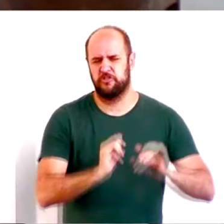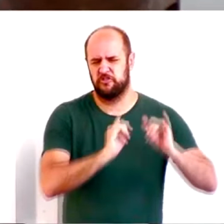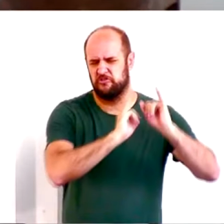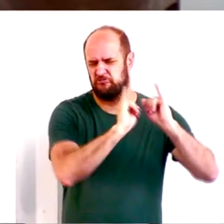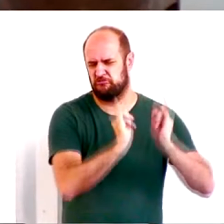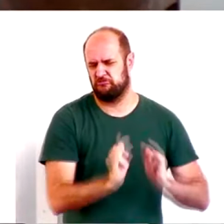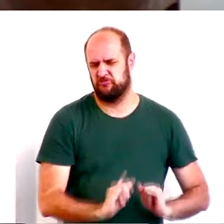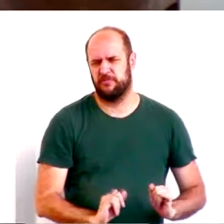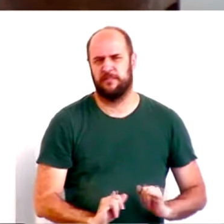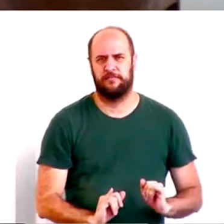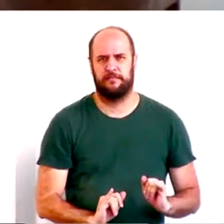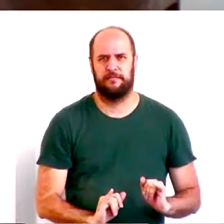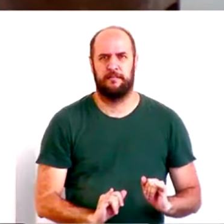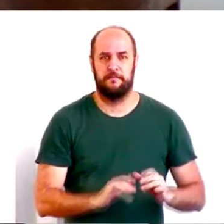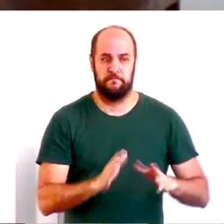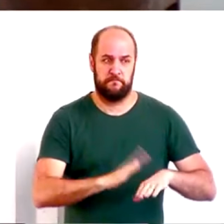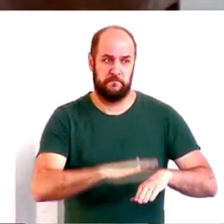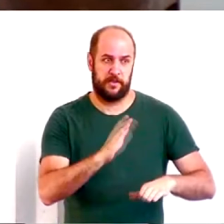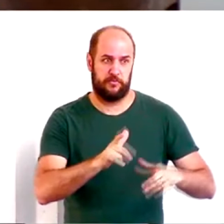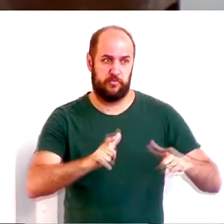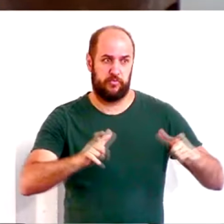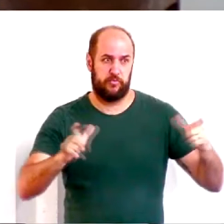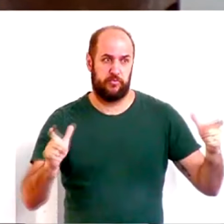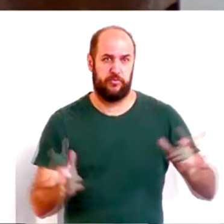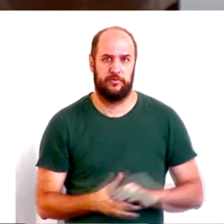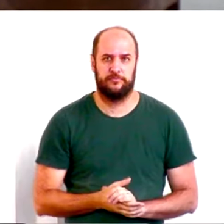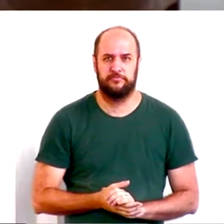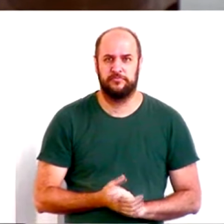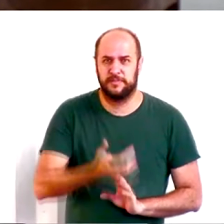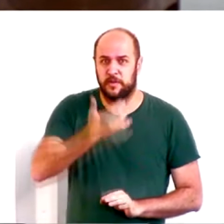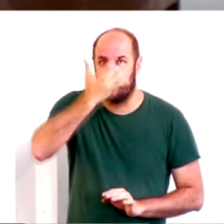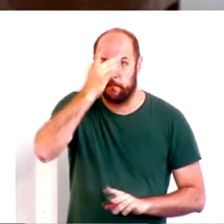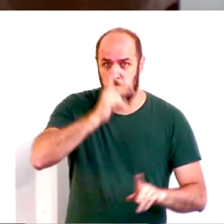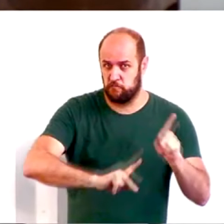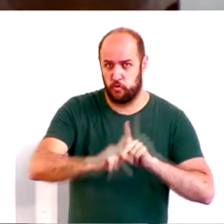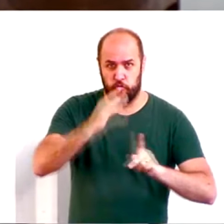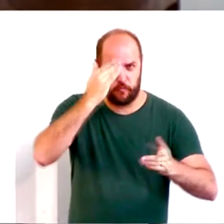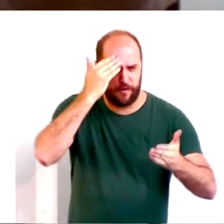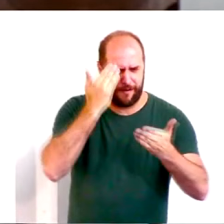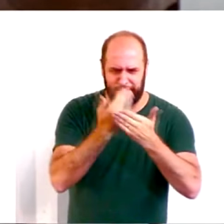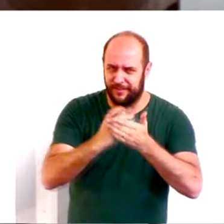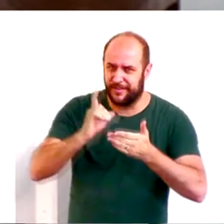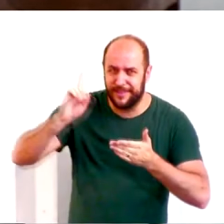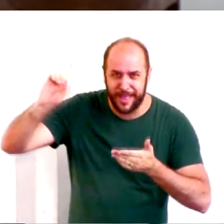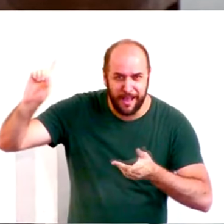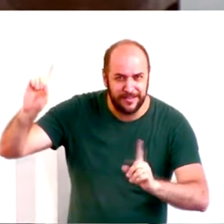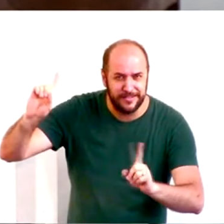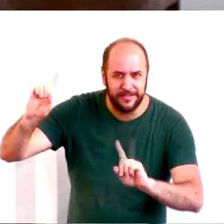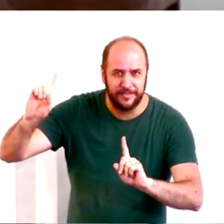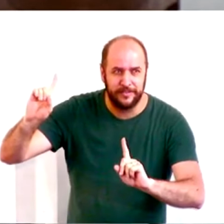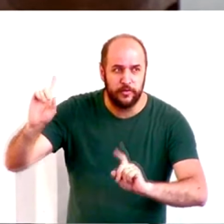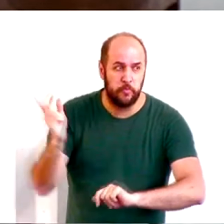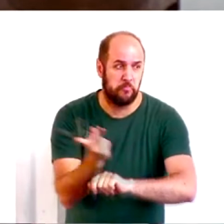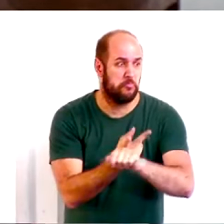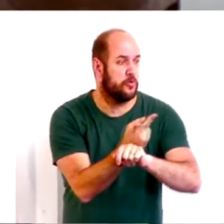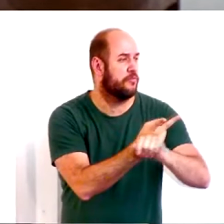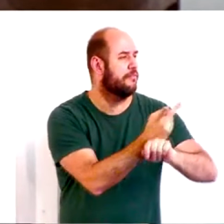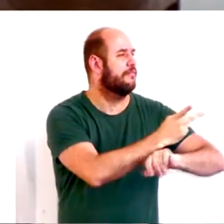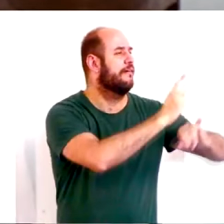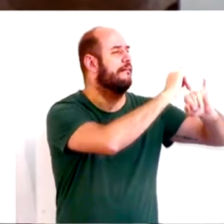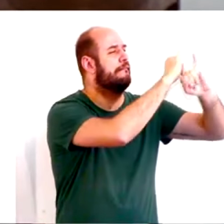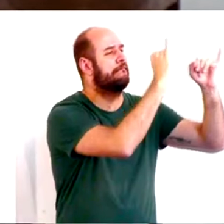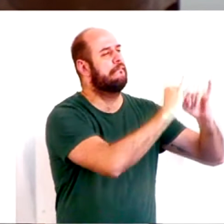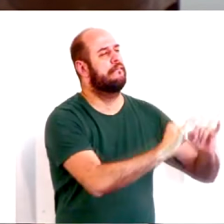crescente ao invés de viver em confiança em Deus eles estavam confiando nos outros